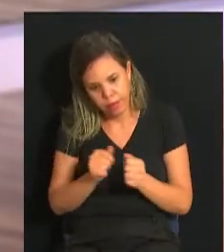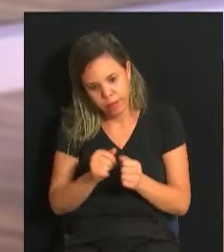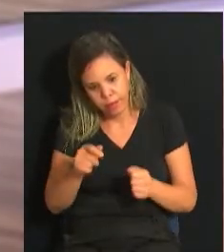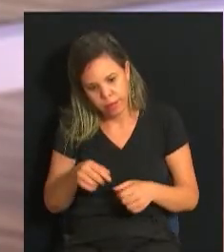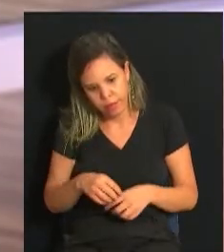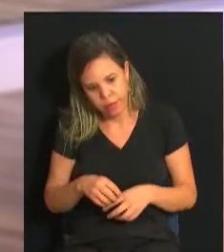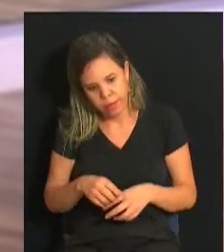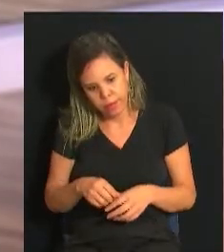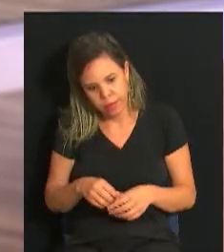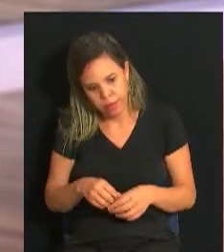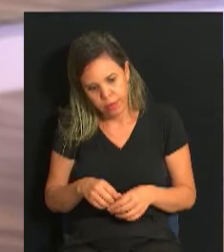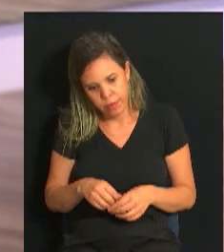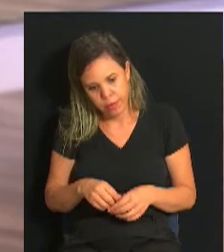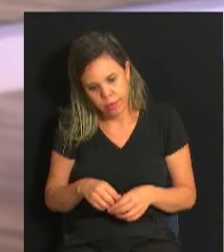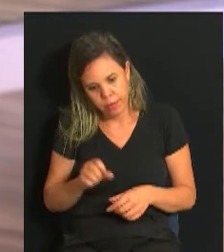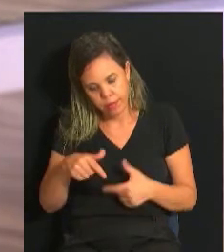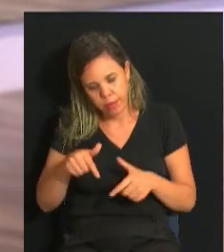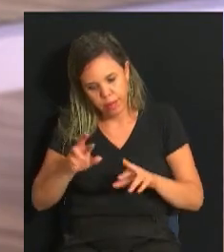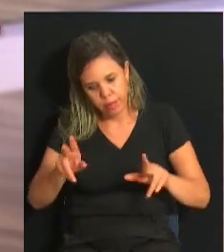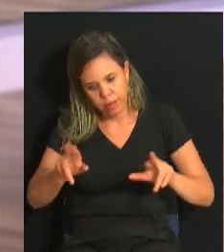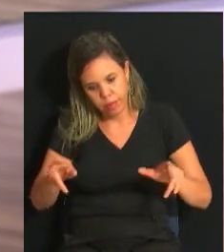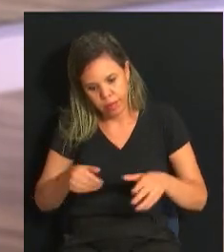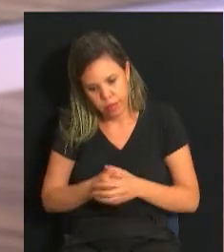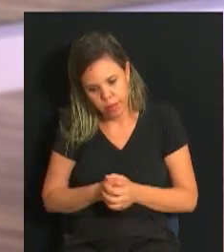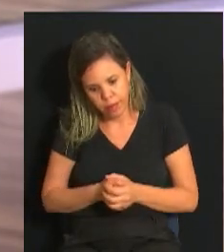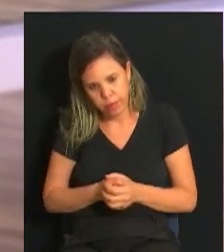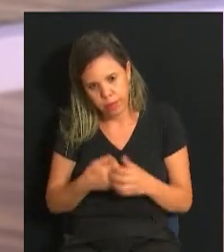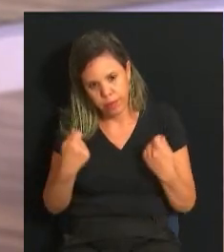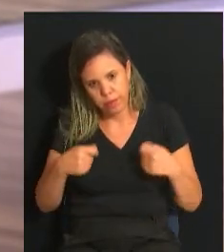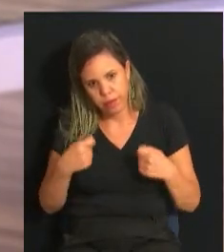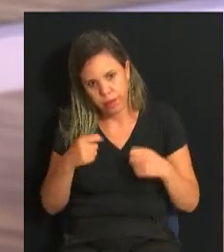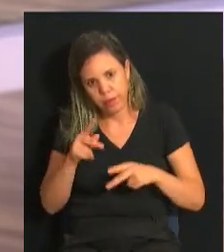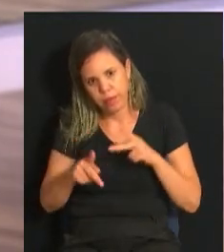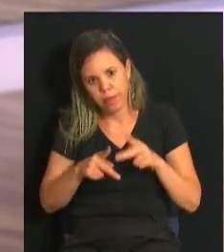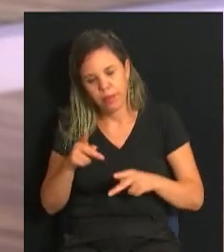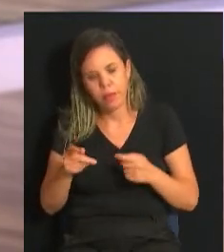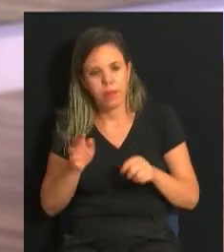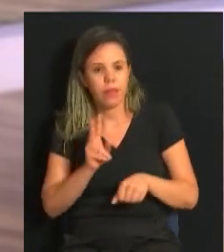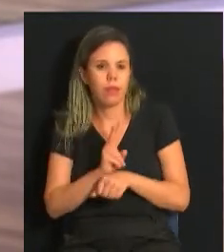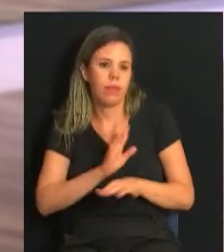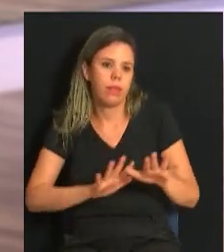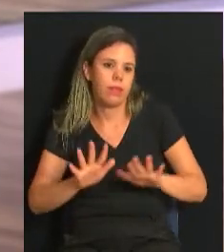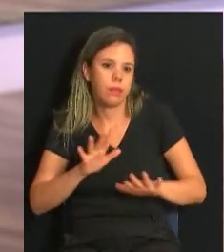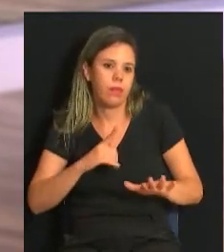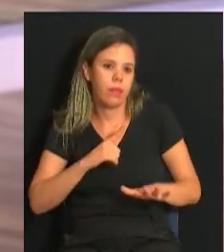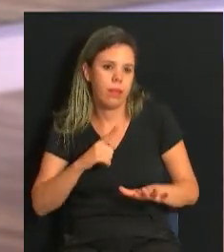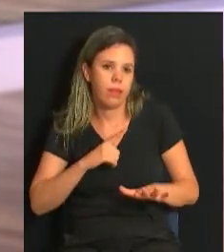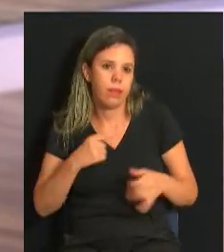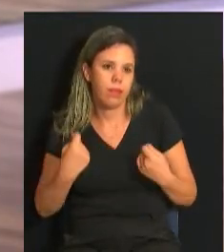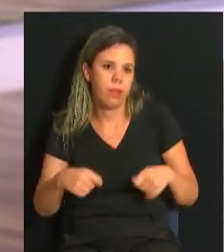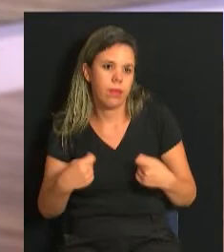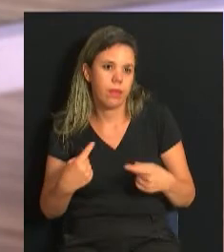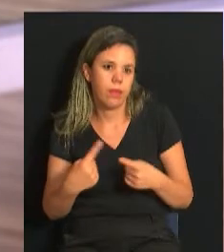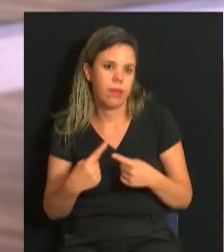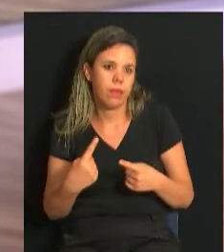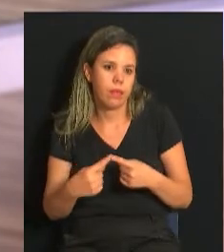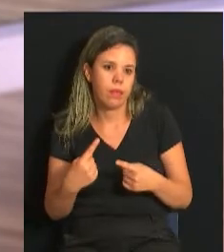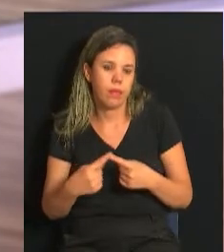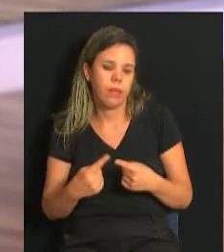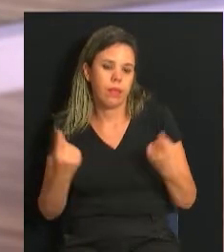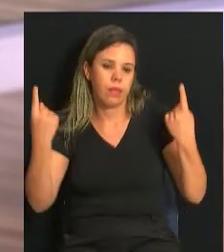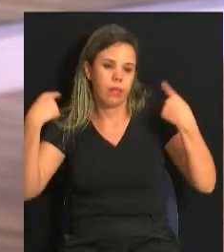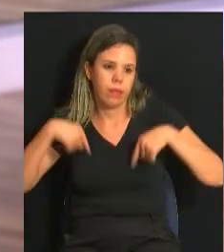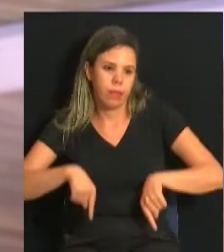licença é diferente né da questão do Cuidado que você até porque é cintura ó